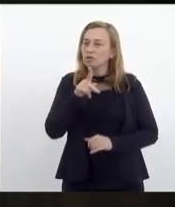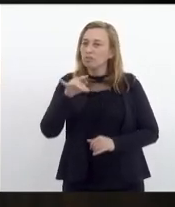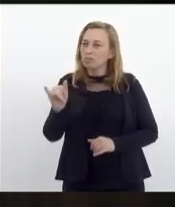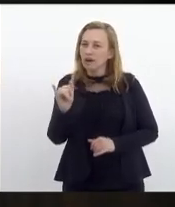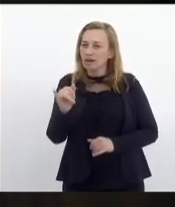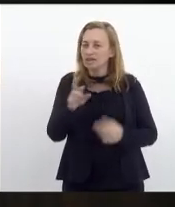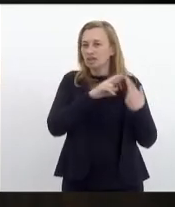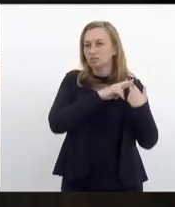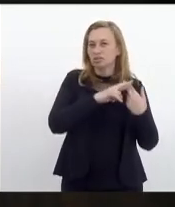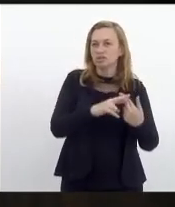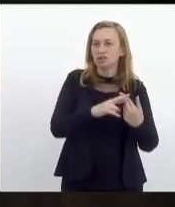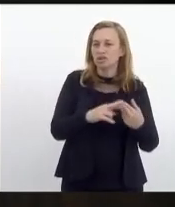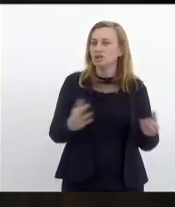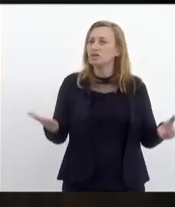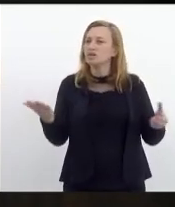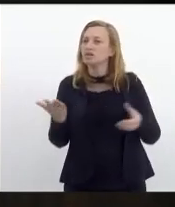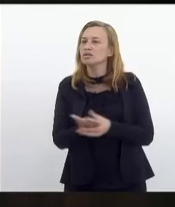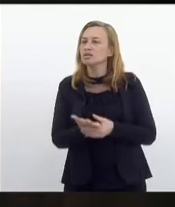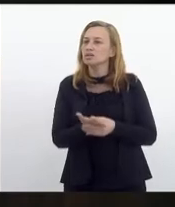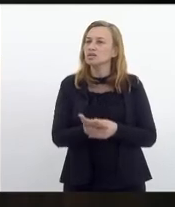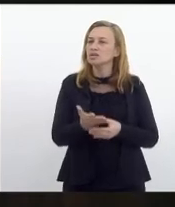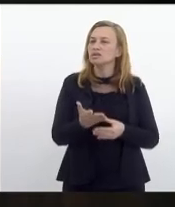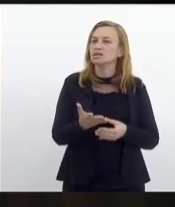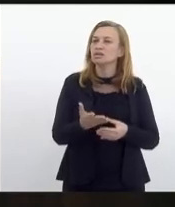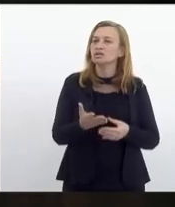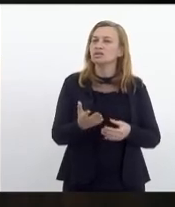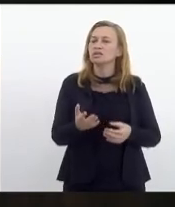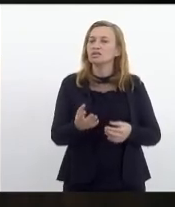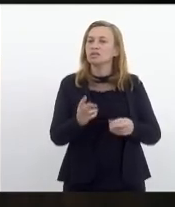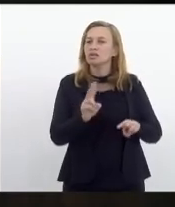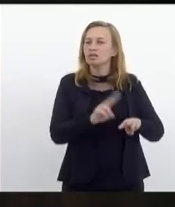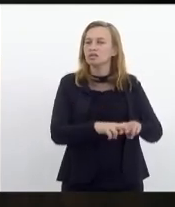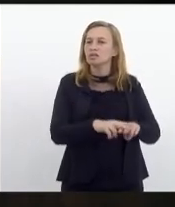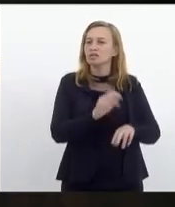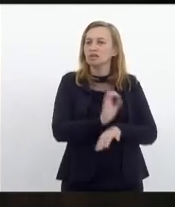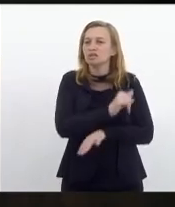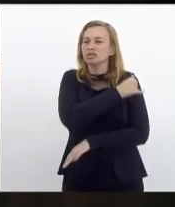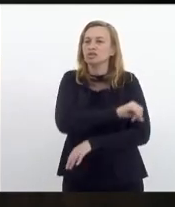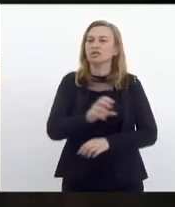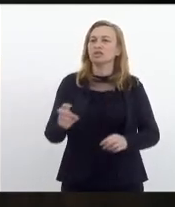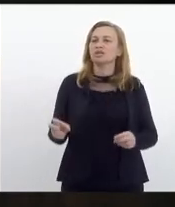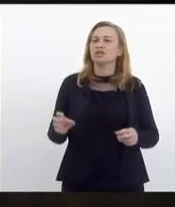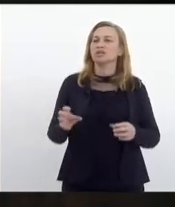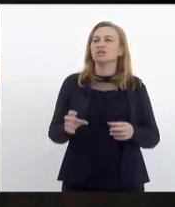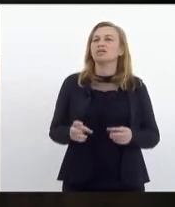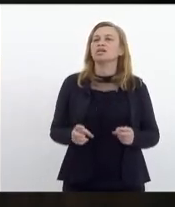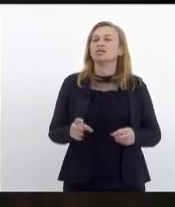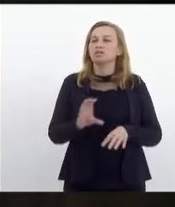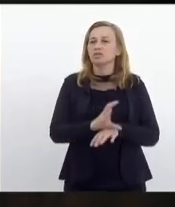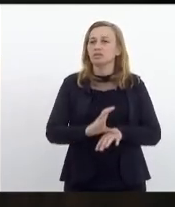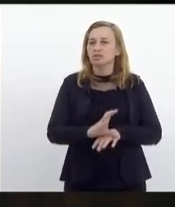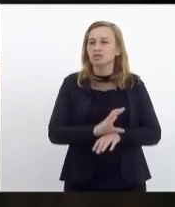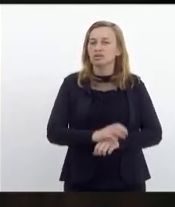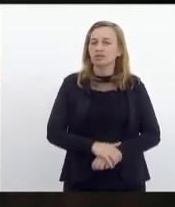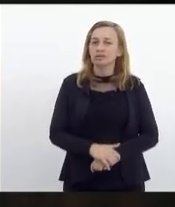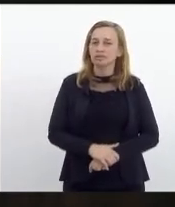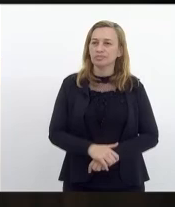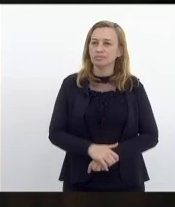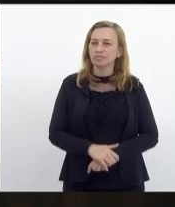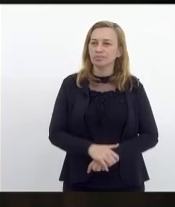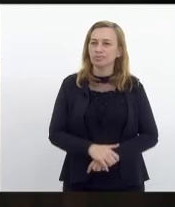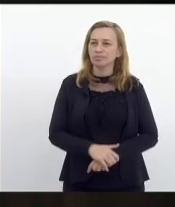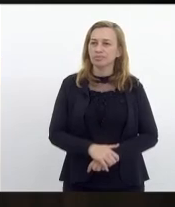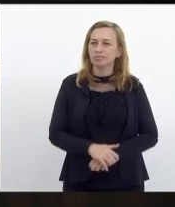inquéritos policiais e ou condenados em ação penal no âmbito do Estado do Rio de Janeiro. Pareceres da Comissão de Constituição e Justiça pela condicionalidade.